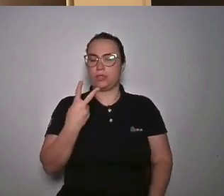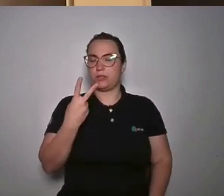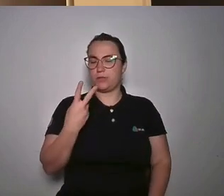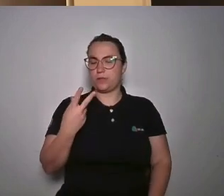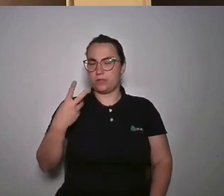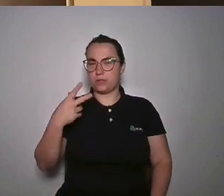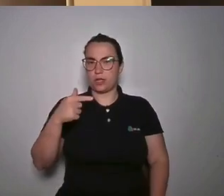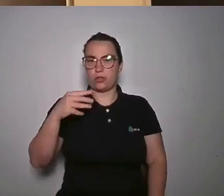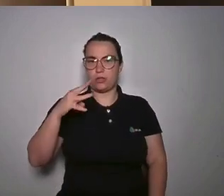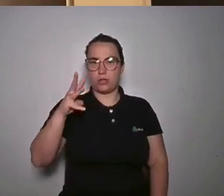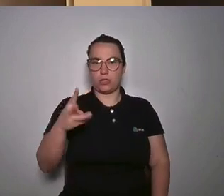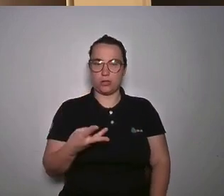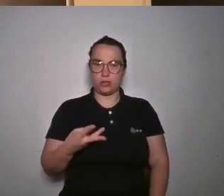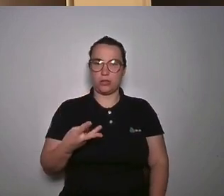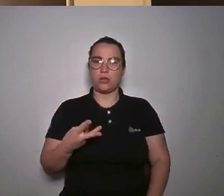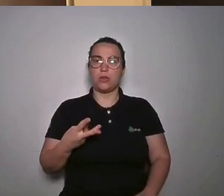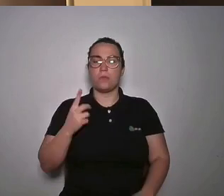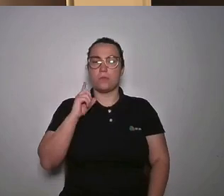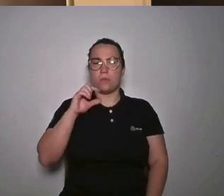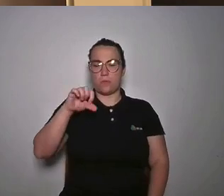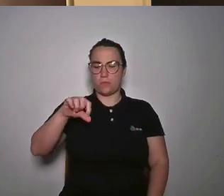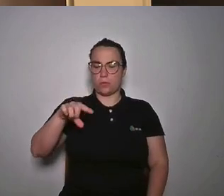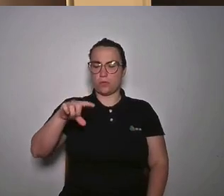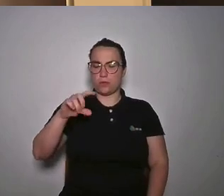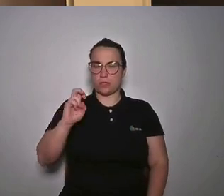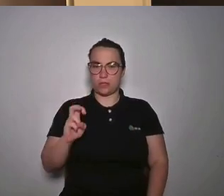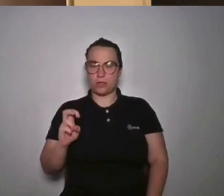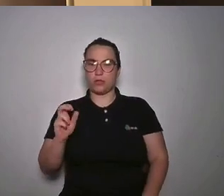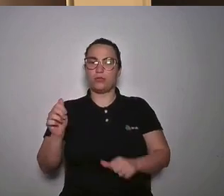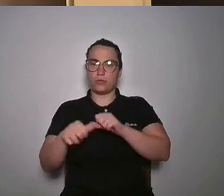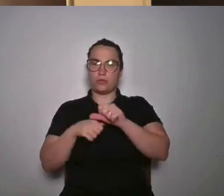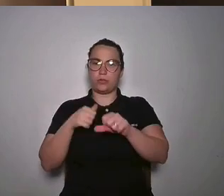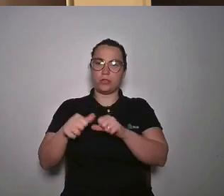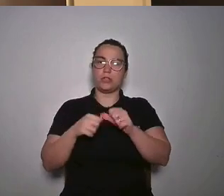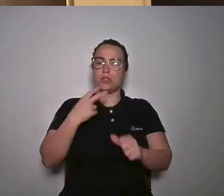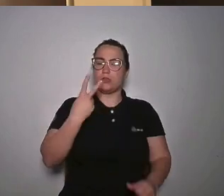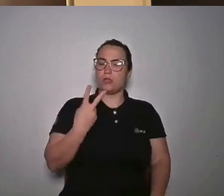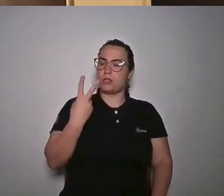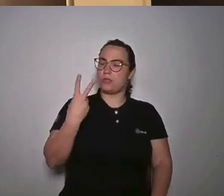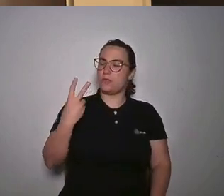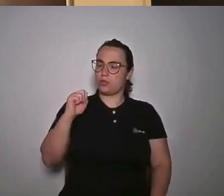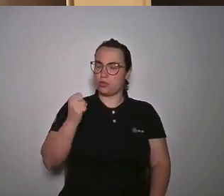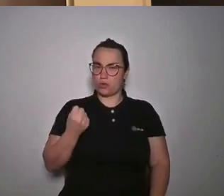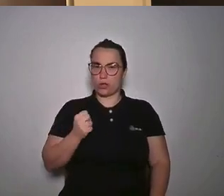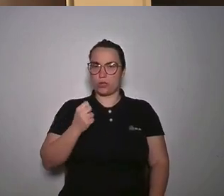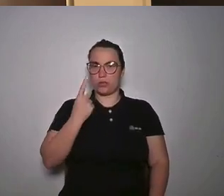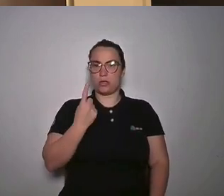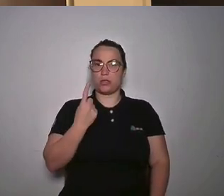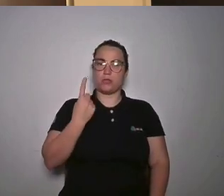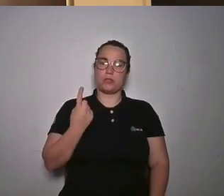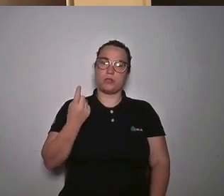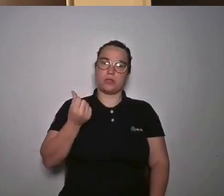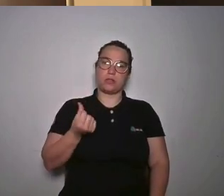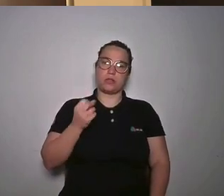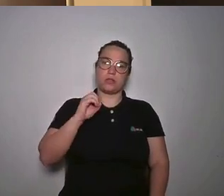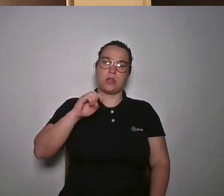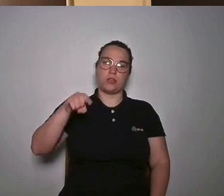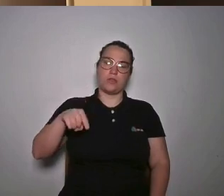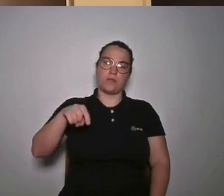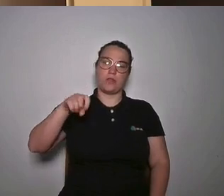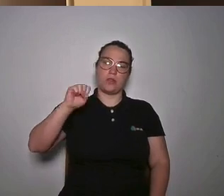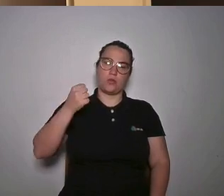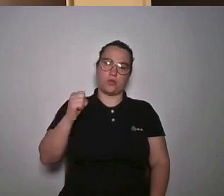388, 860,95, nós vamos alterar para 228, 116, 098,